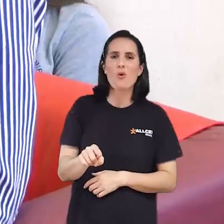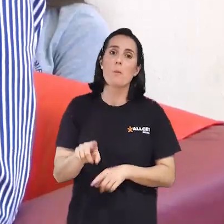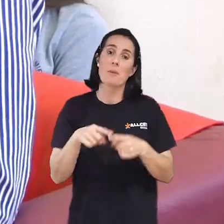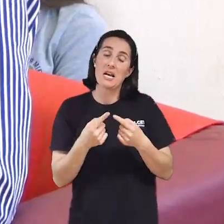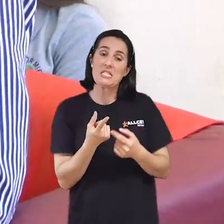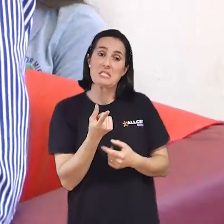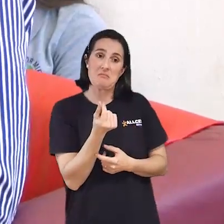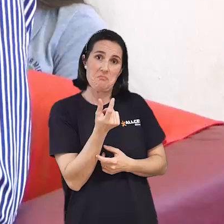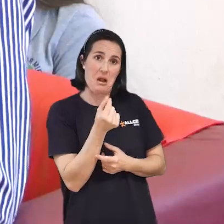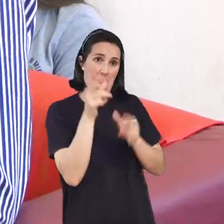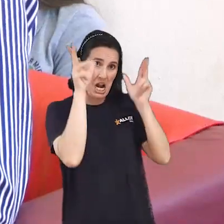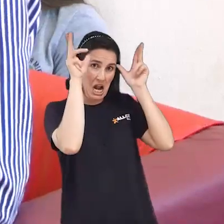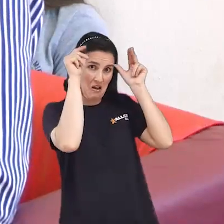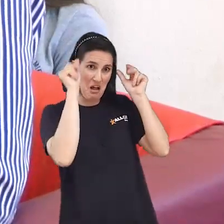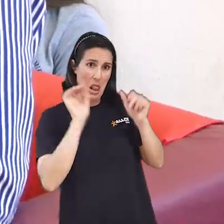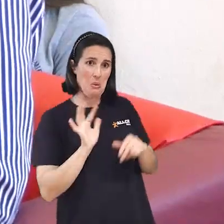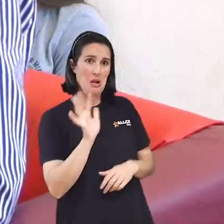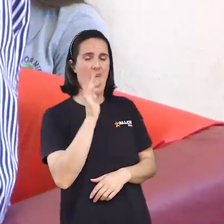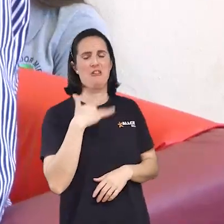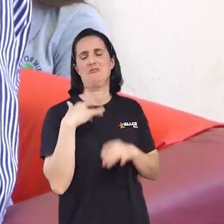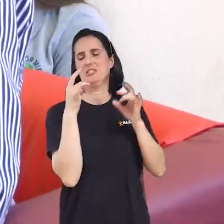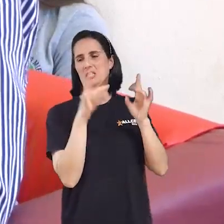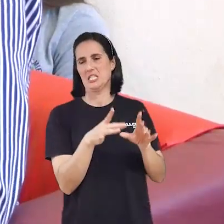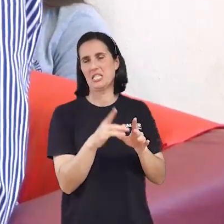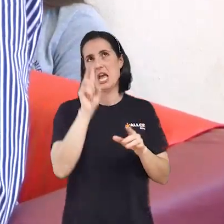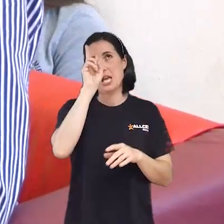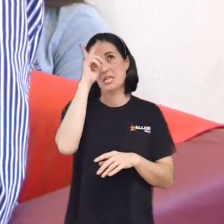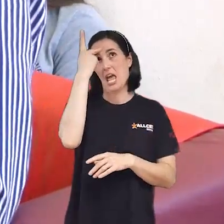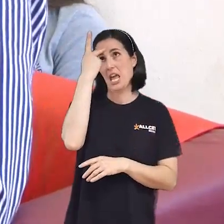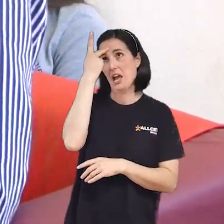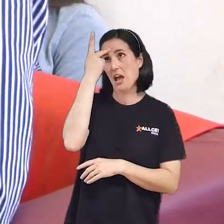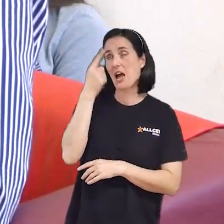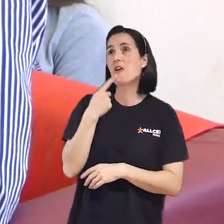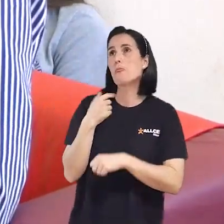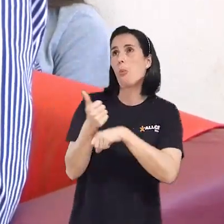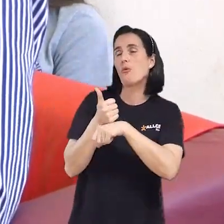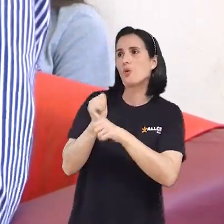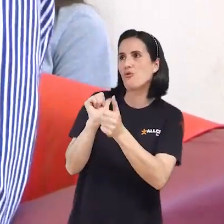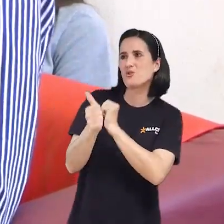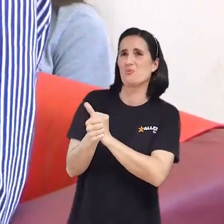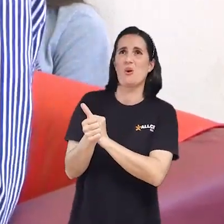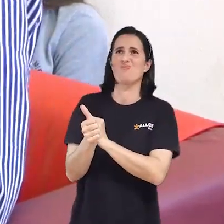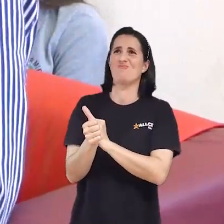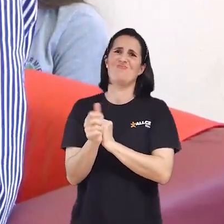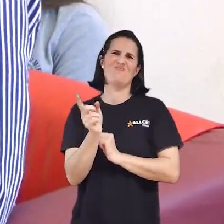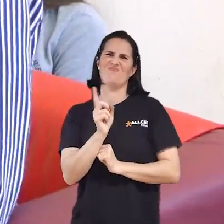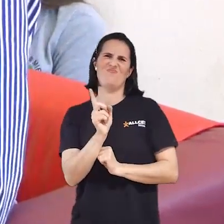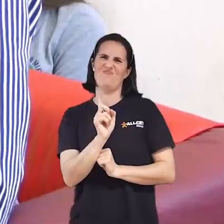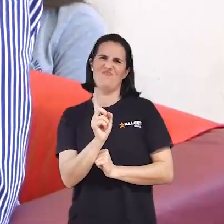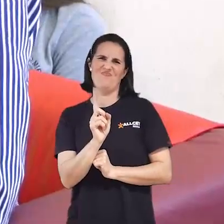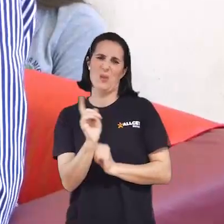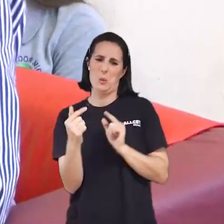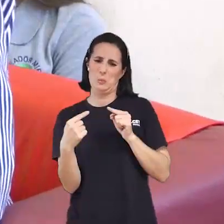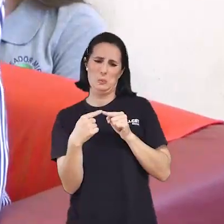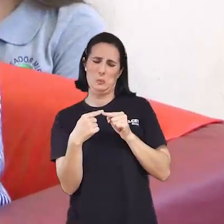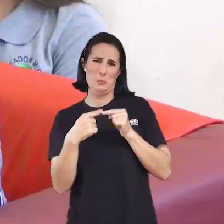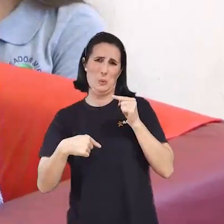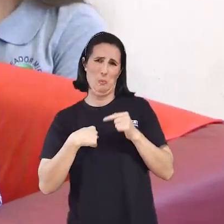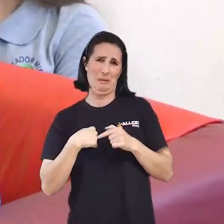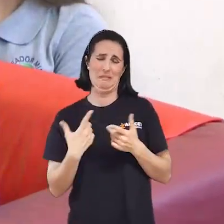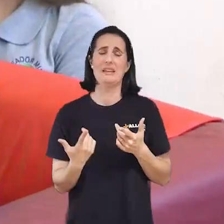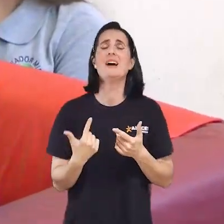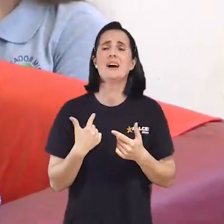de forma um pouco mais modesta, é verdade, porque a vereança nos toma muito tempo, mas eu sou corretor de imóveis, mas na época eu queria muito